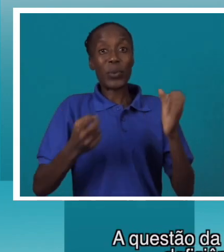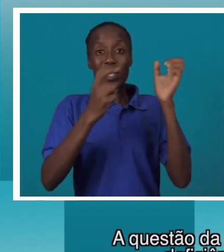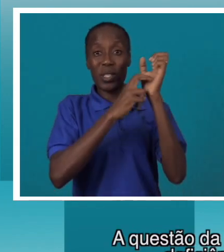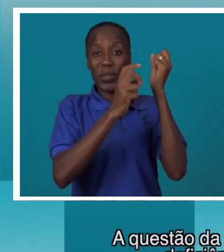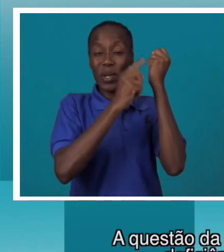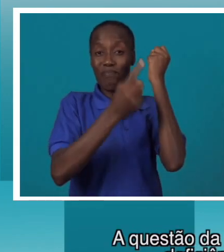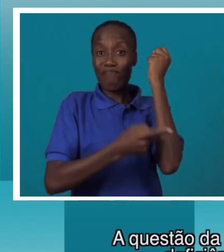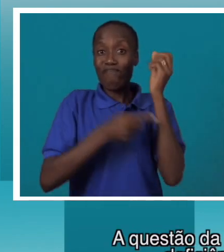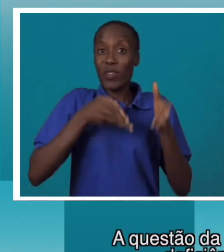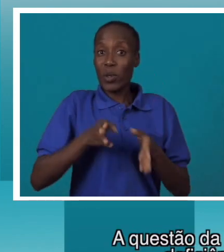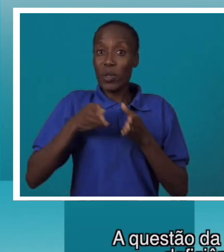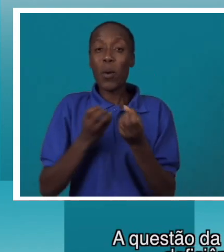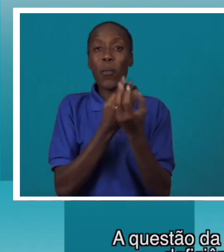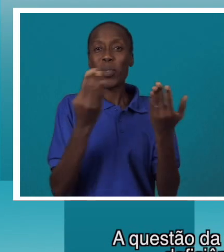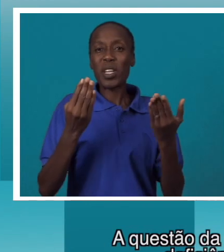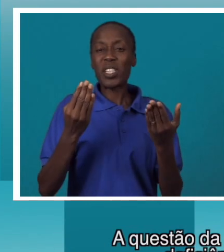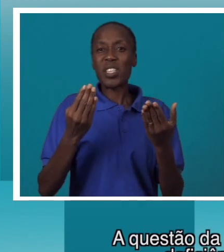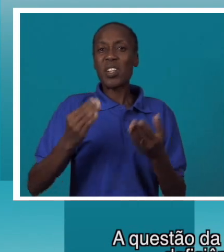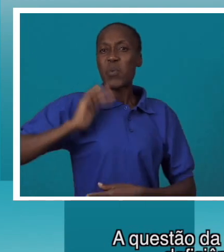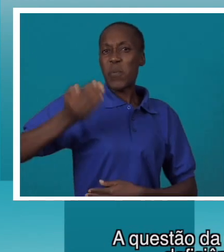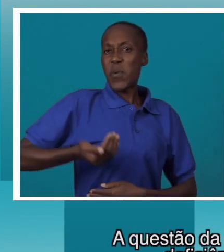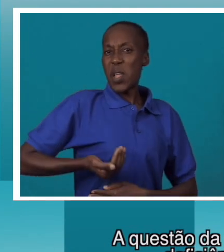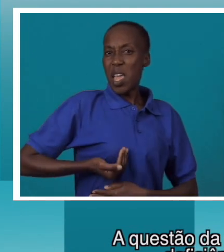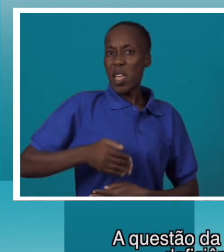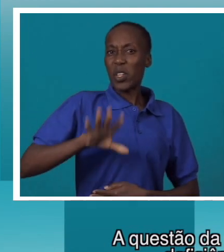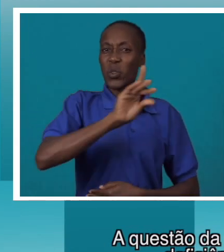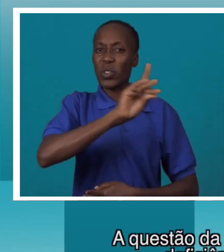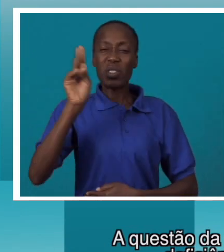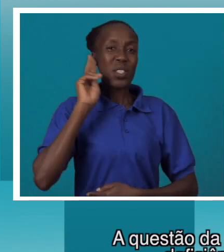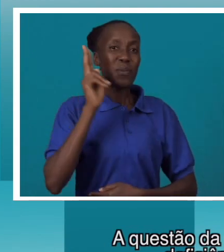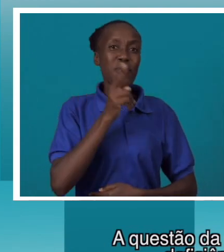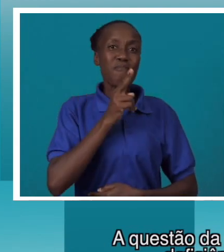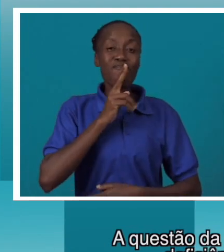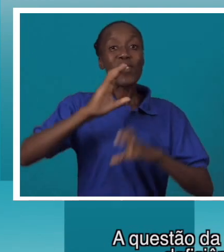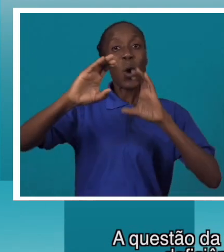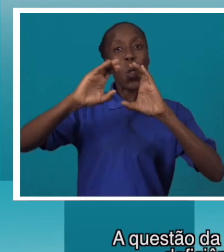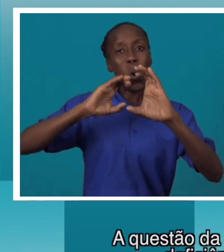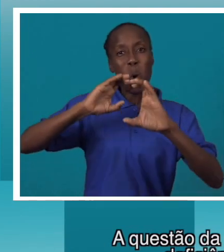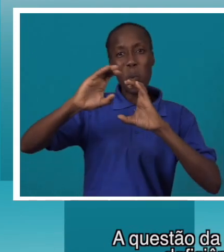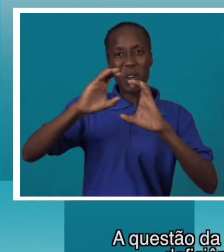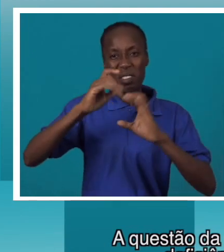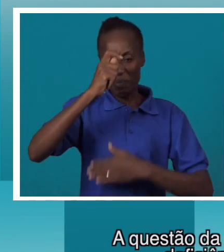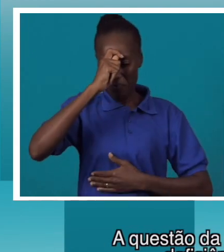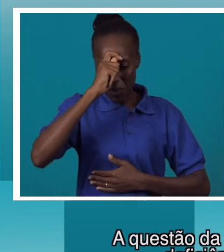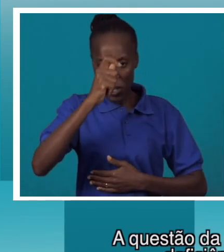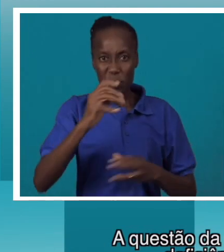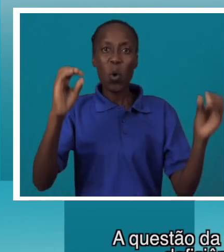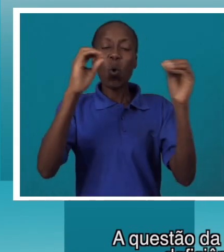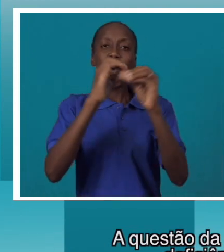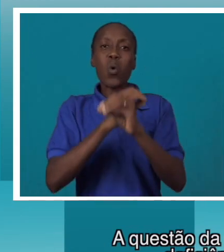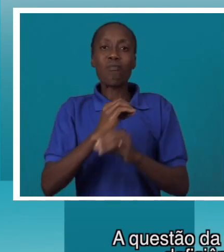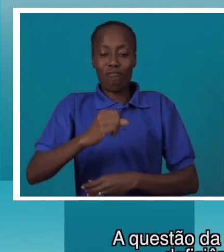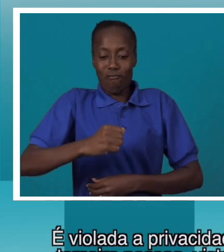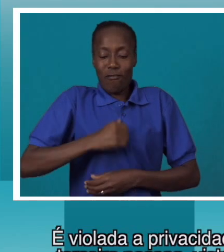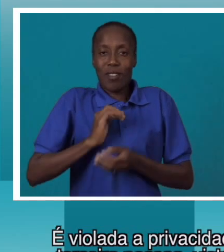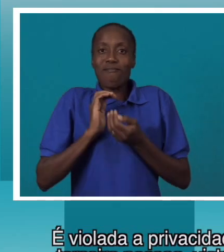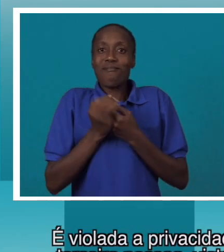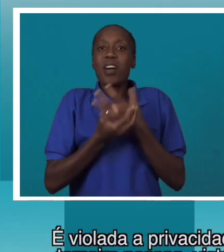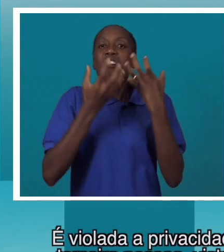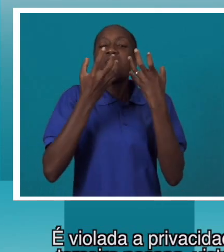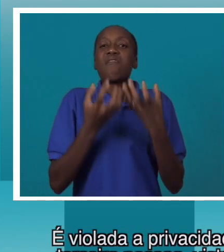sexual e reprodutiva muitas vezes para as mulheres com deficiência essa auditiva a questão da comunicação é violada muitas